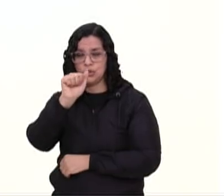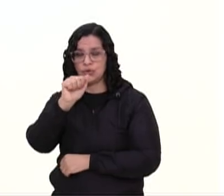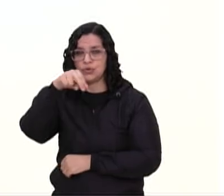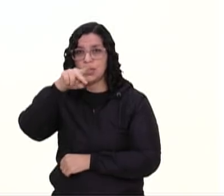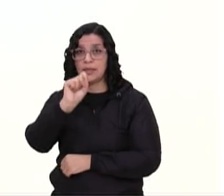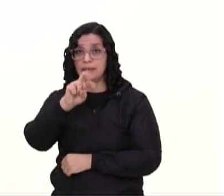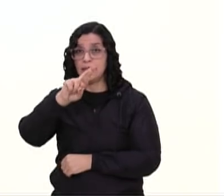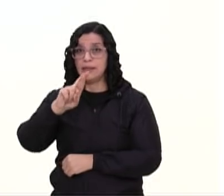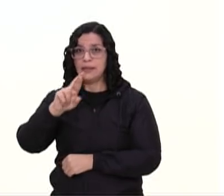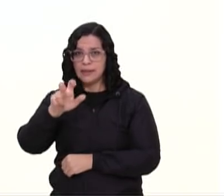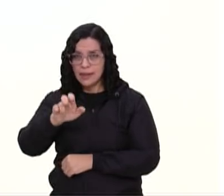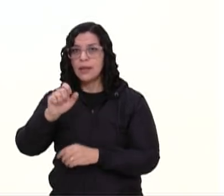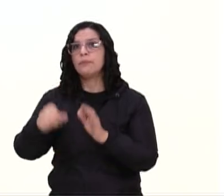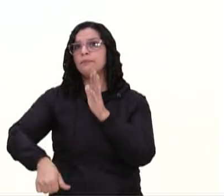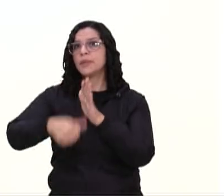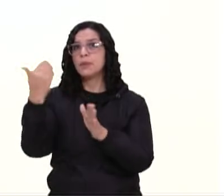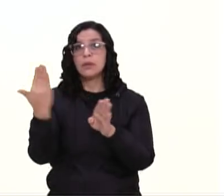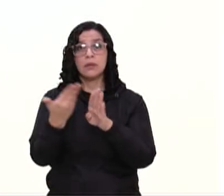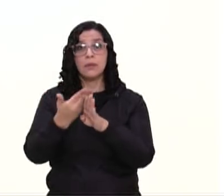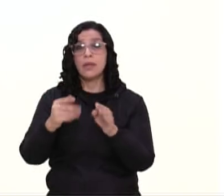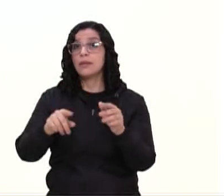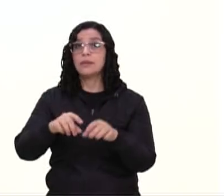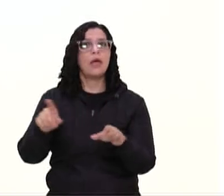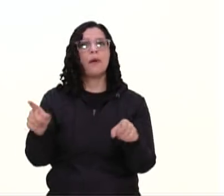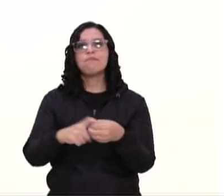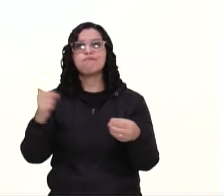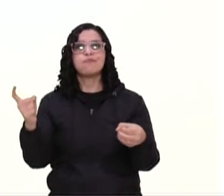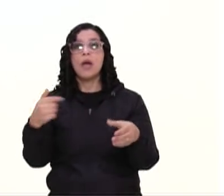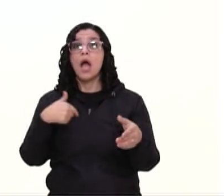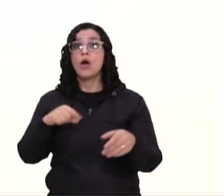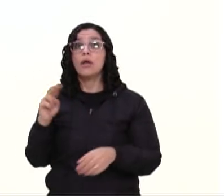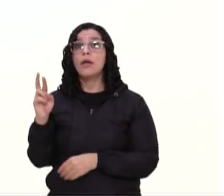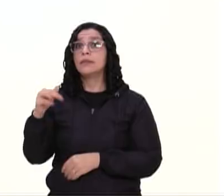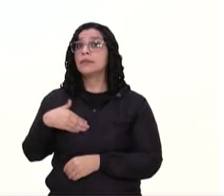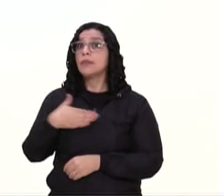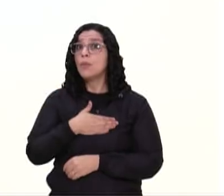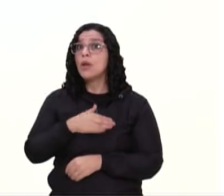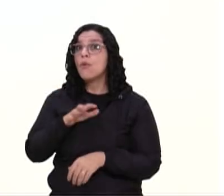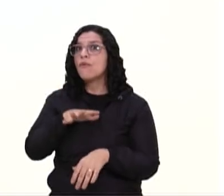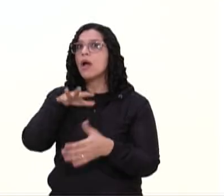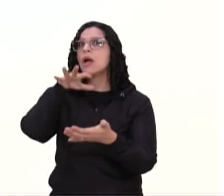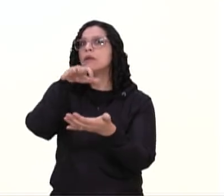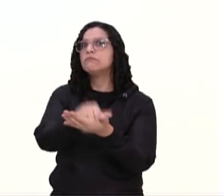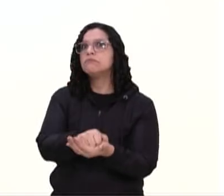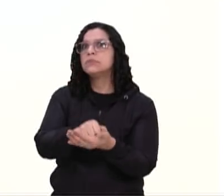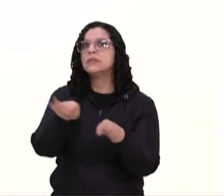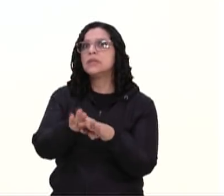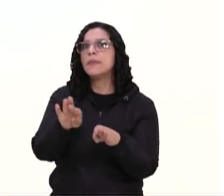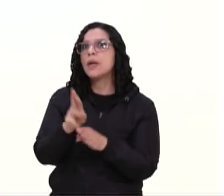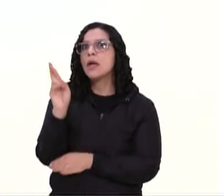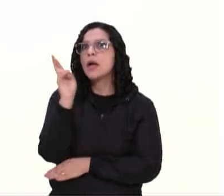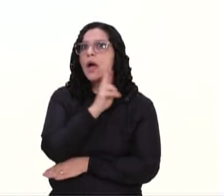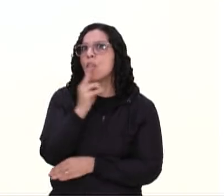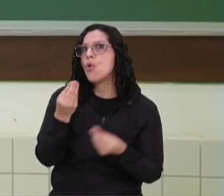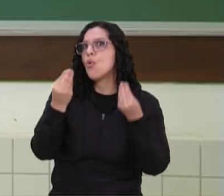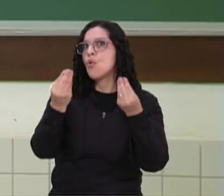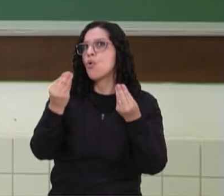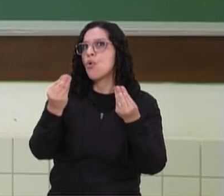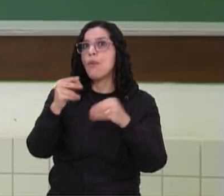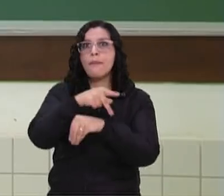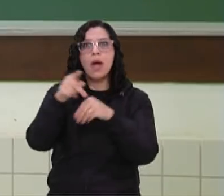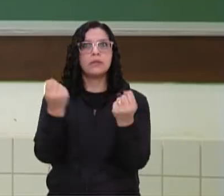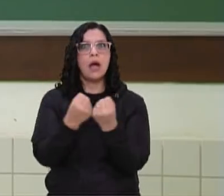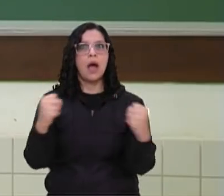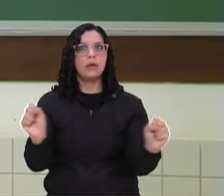bloqueio continental. Isso vai levar Napoleão Bonaparte a decidir invadir a Rússia. Agora, como invadir esse gigante que é a Rússia, era um grande